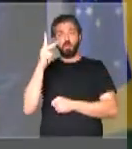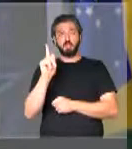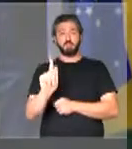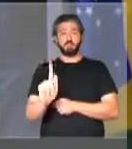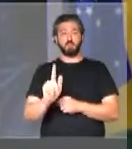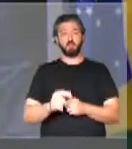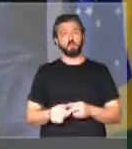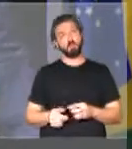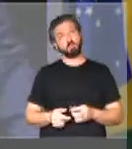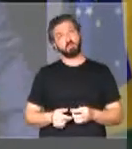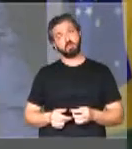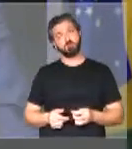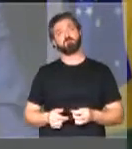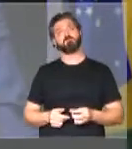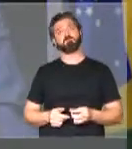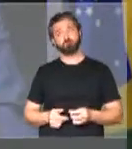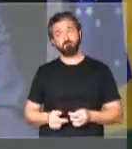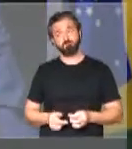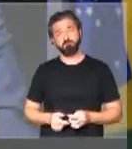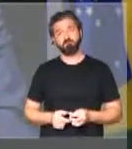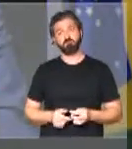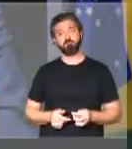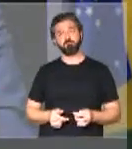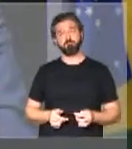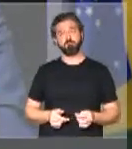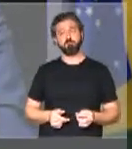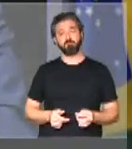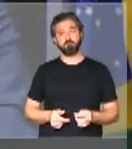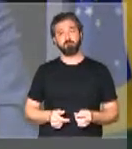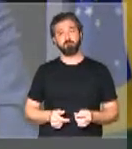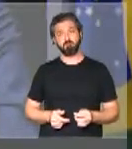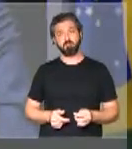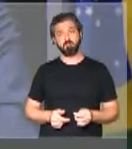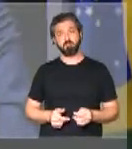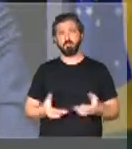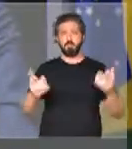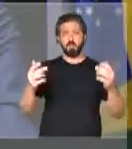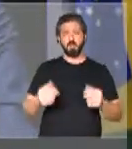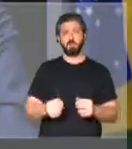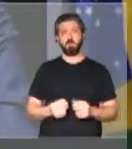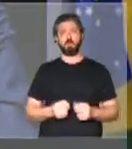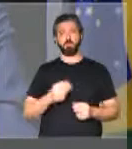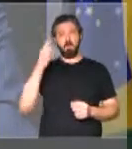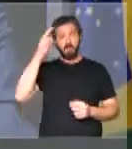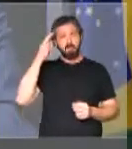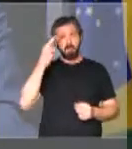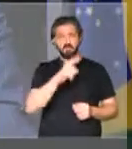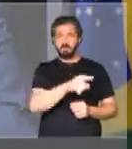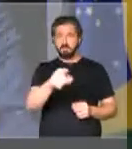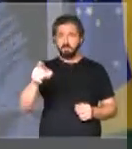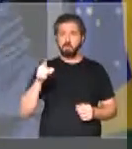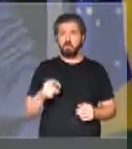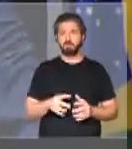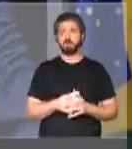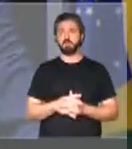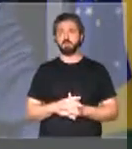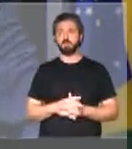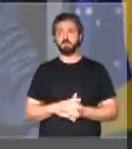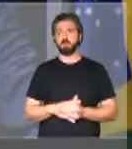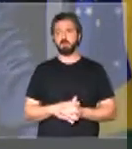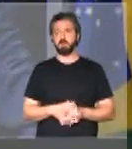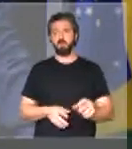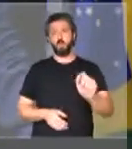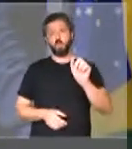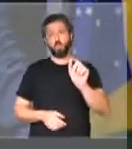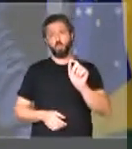2 quilos a mais no na franquia. Então, trazemos aqui para reflexão de vossas excelências